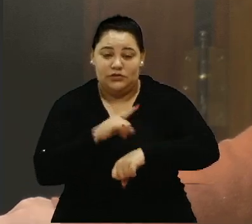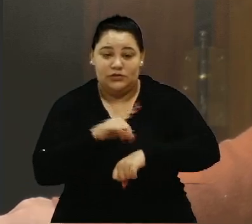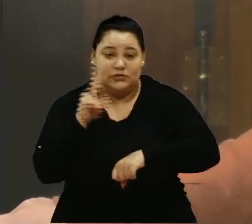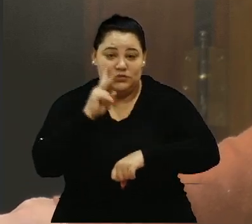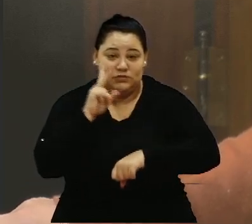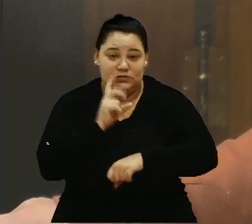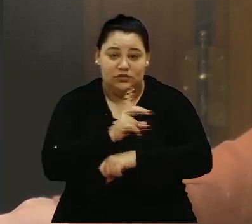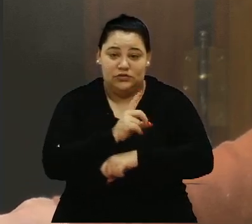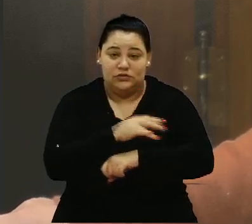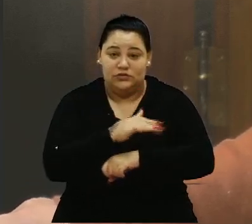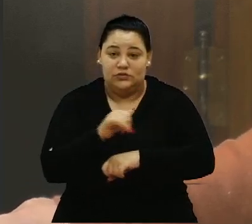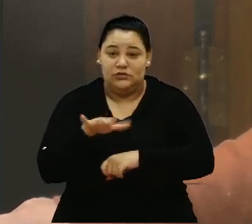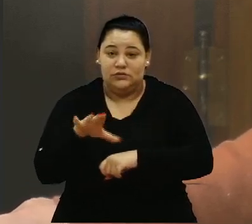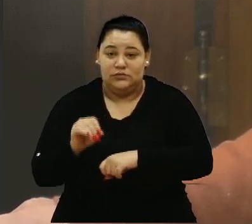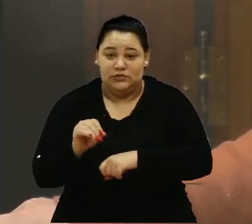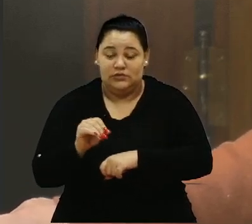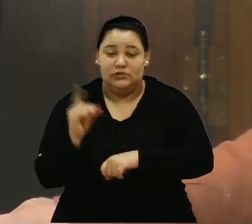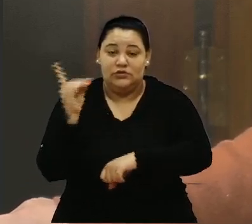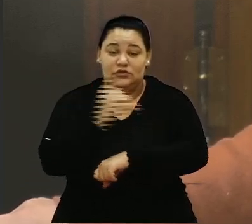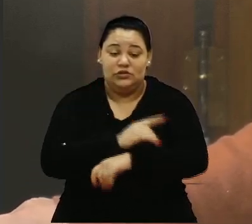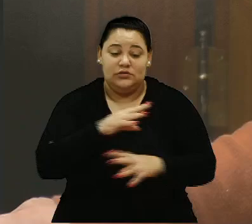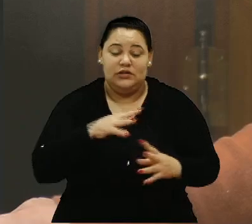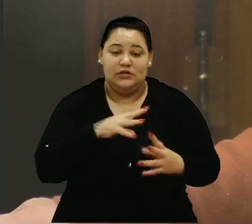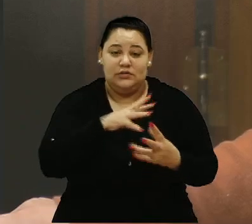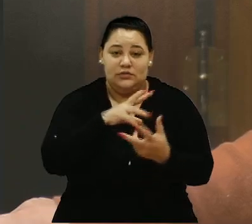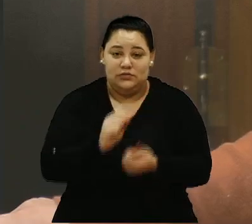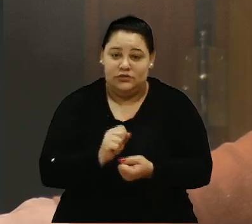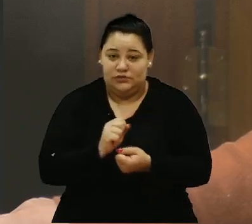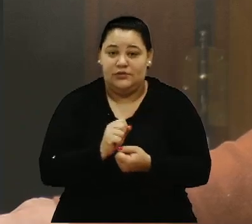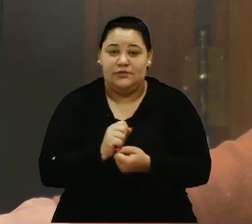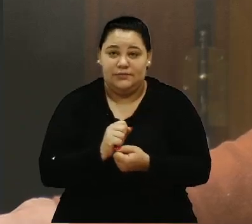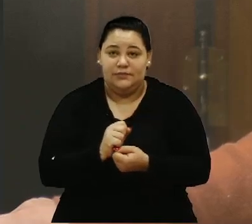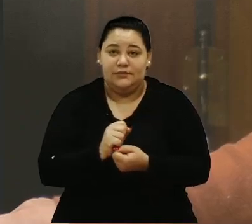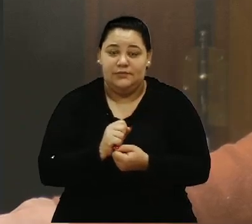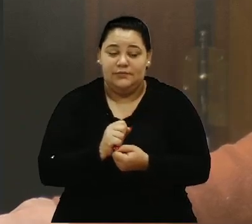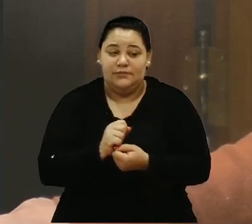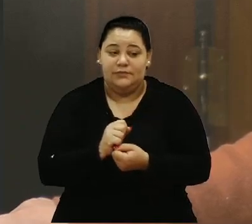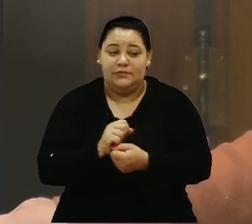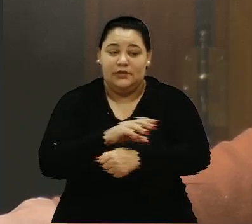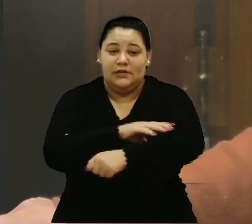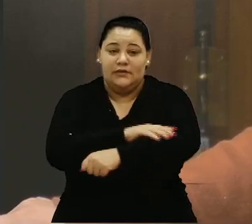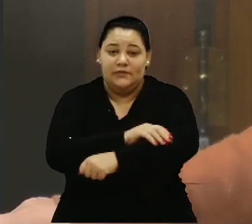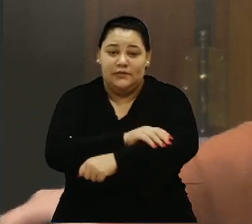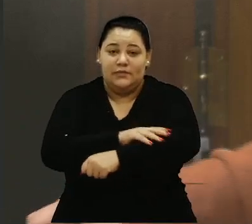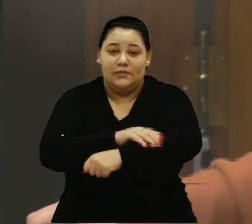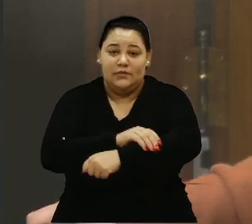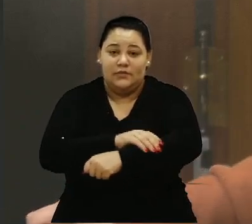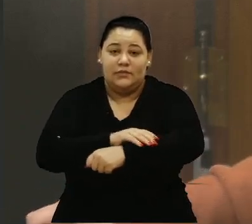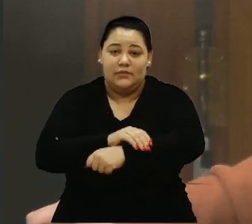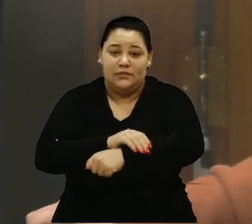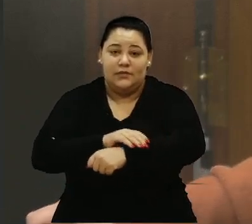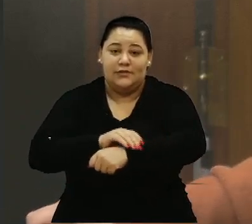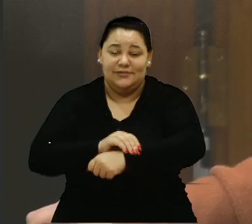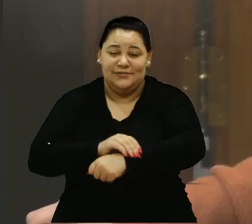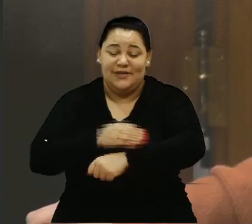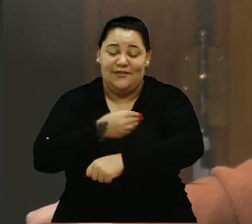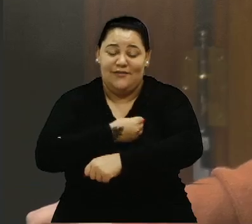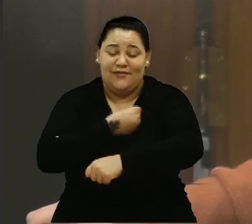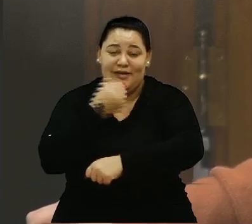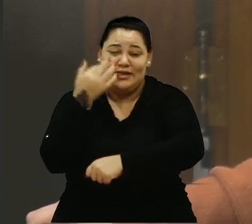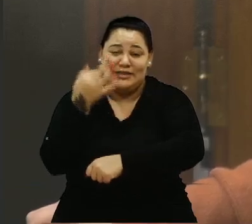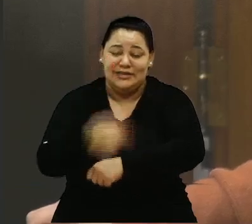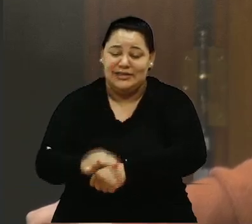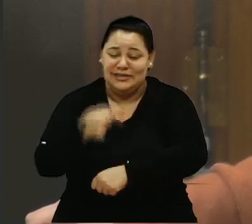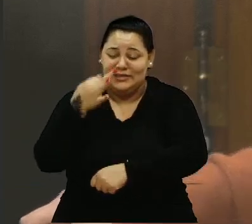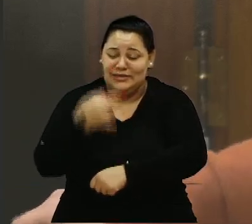maio, do Dia Mundial da Fibromialgia. Fibromialgia condiciona pessoas a viverem com dores crônicas e